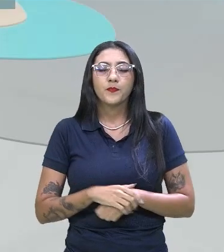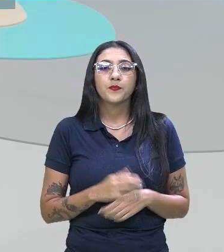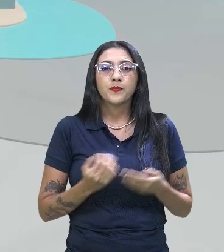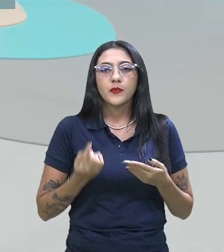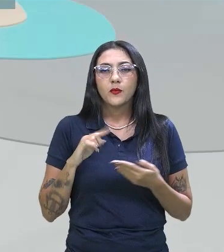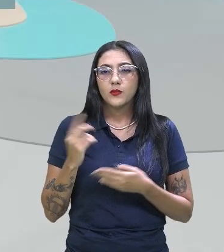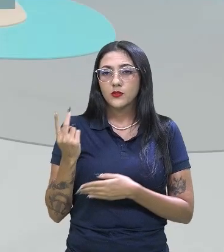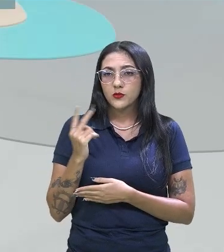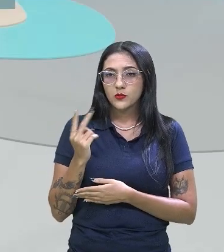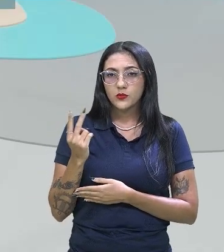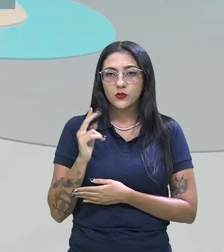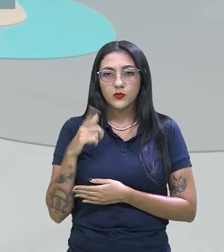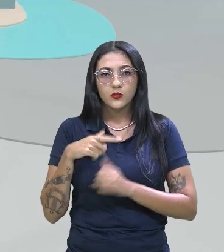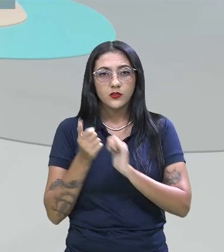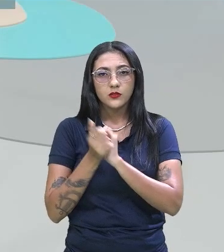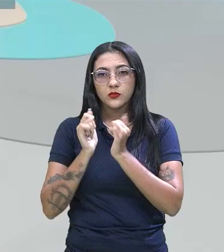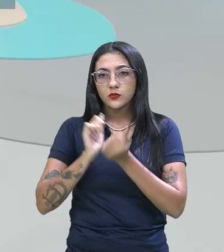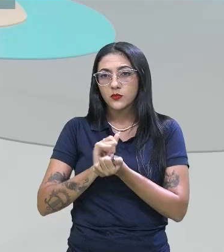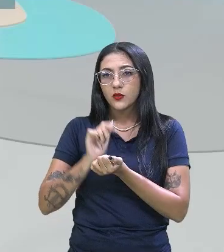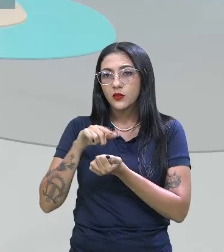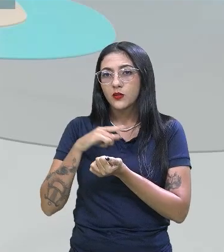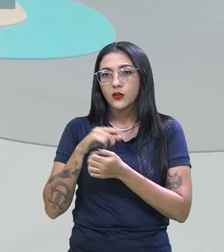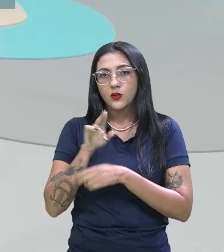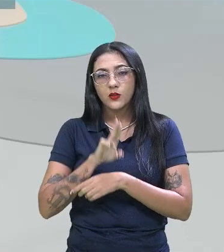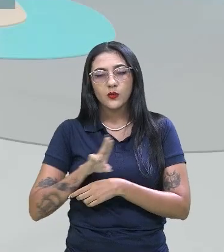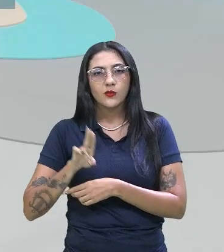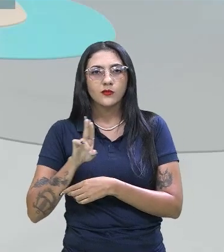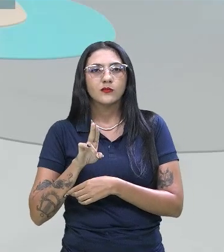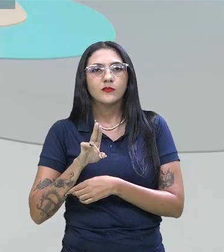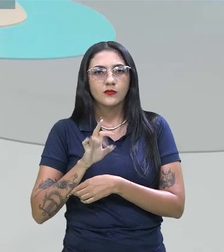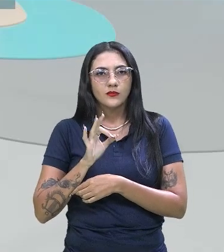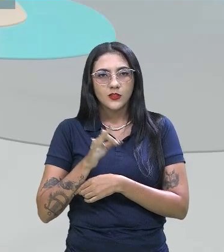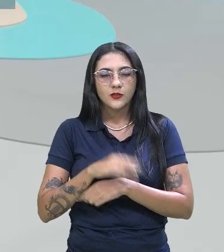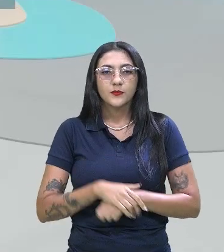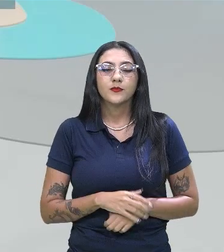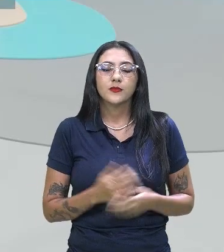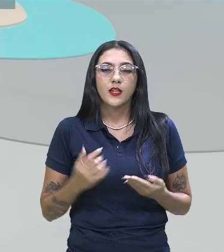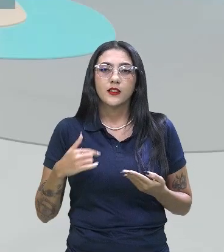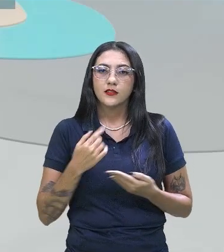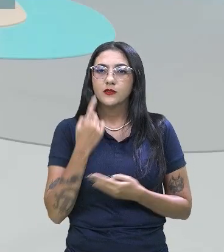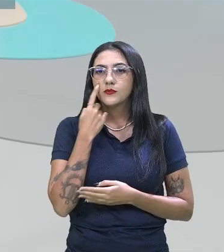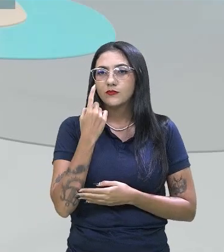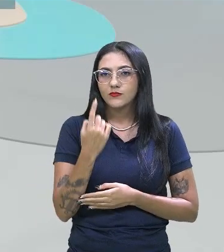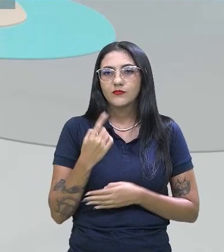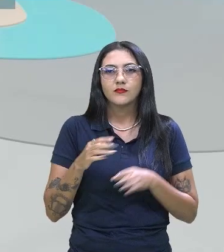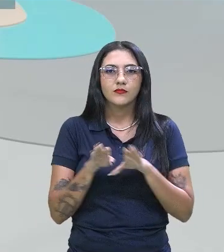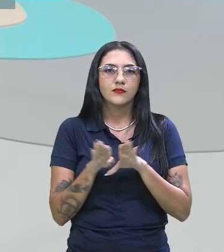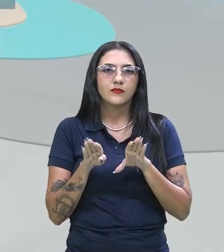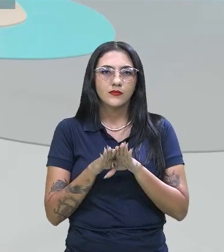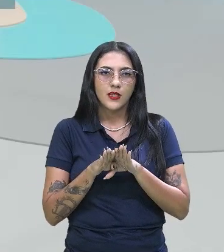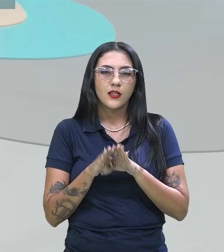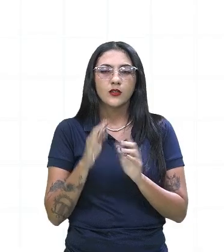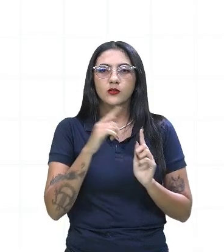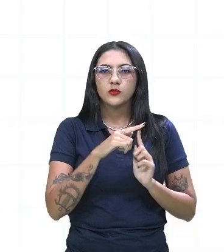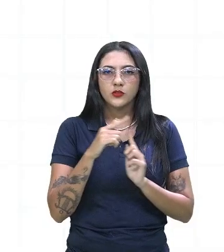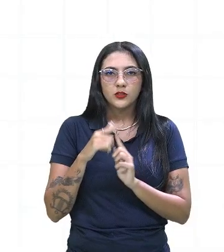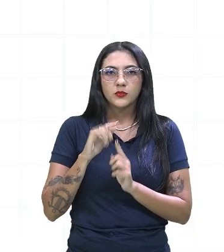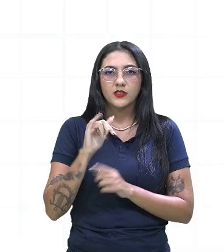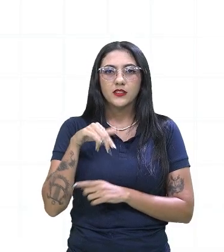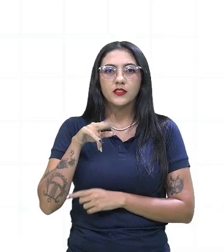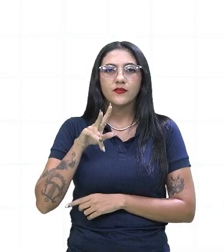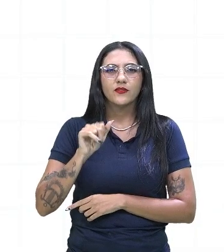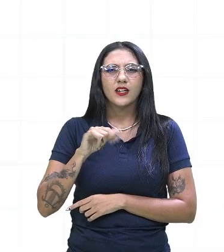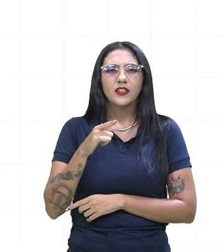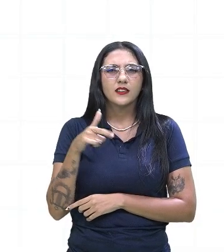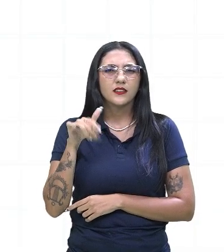configuram esportes de taco. E aí nós também falamos aí sobre os esportes de invasão. O que